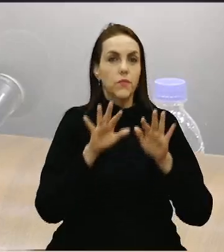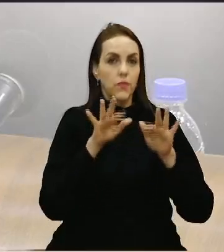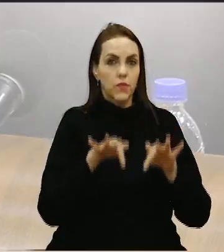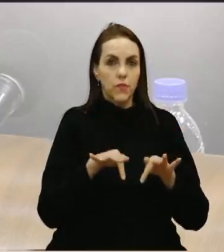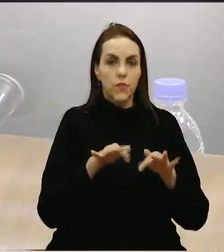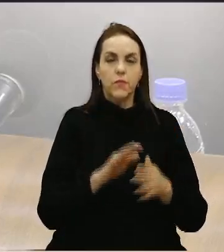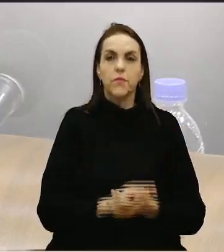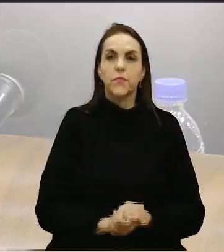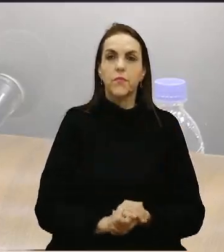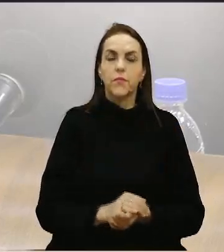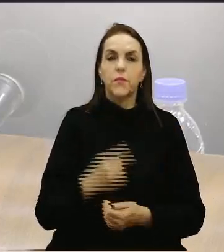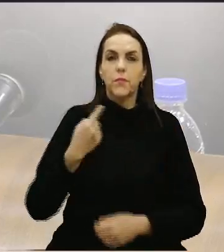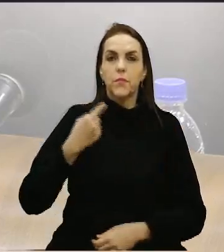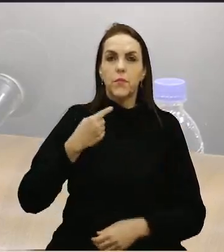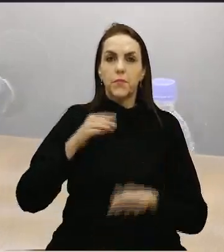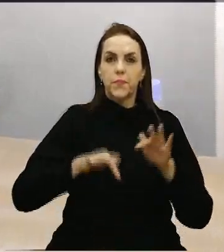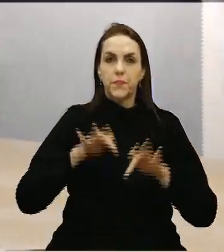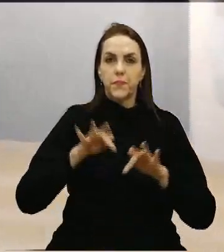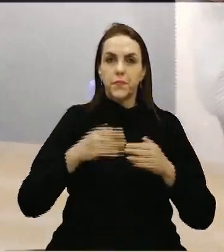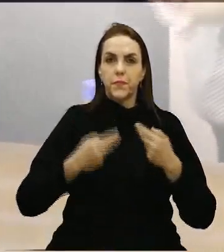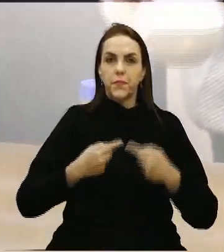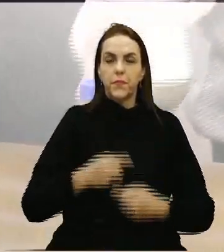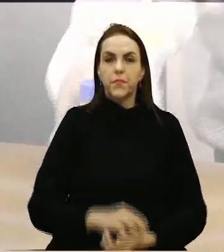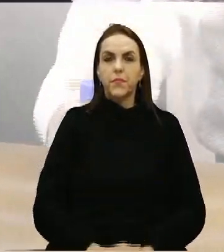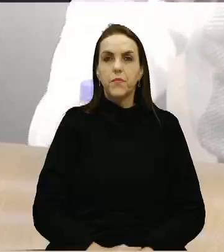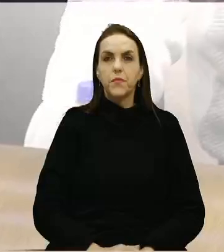encerrada a primeira discussão.